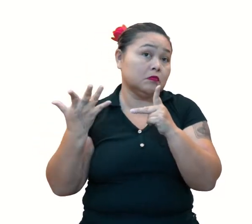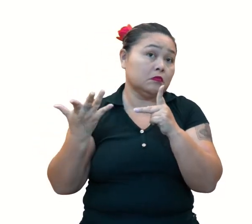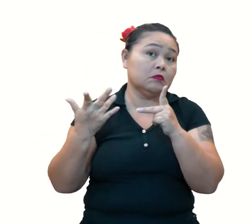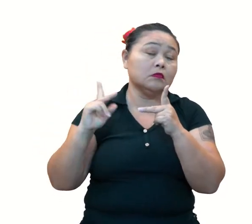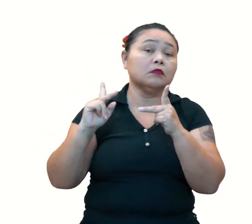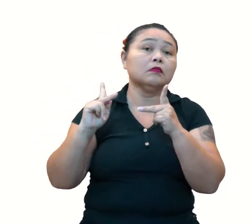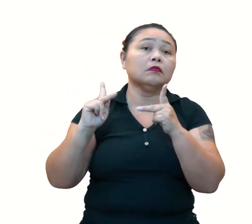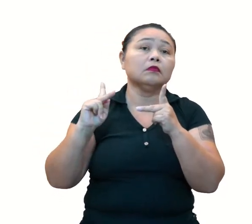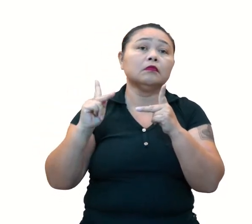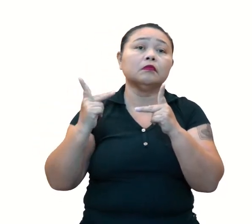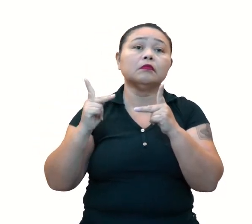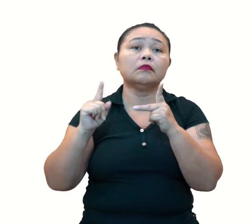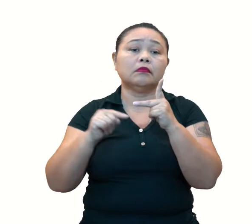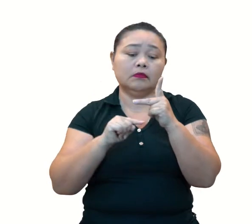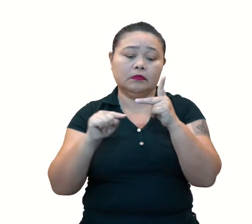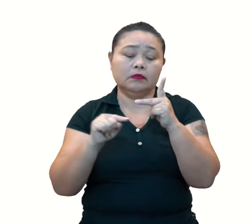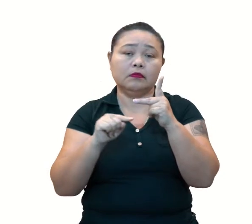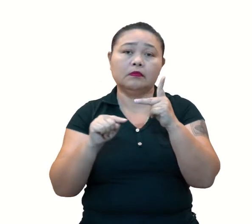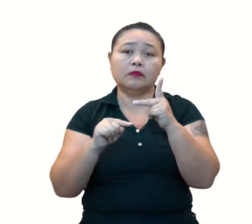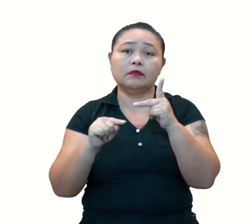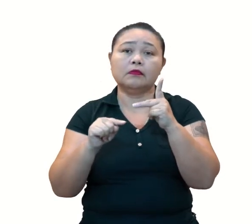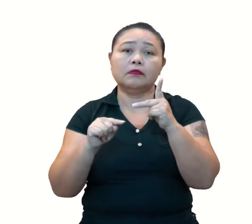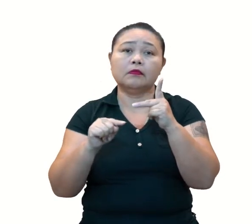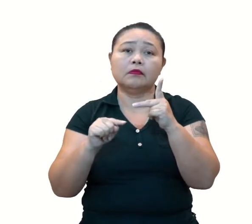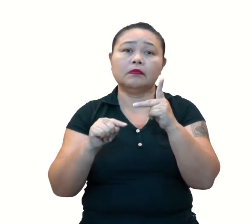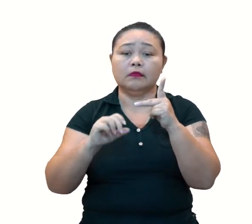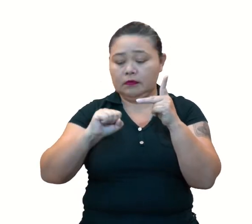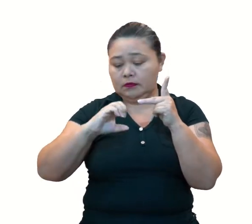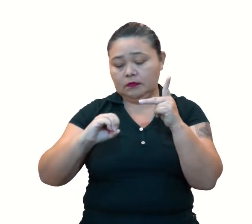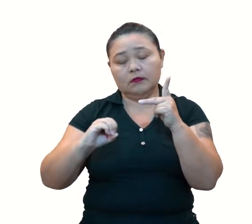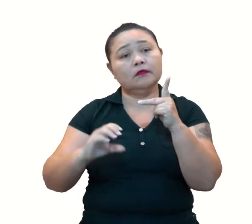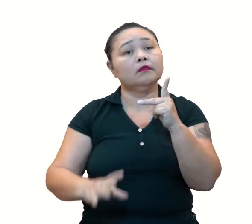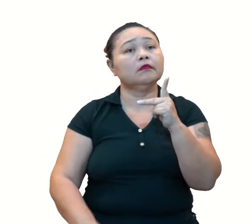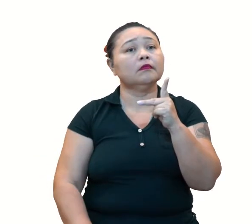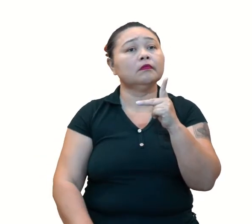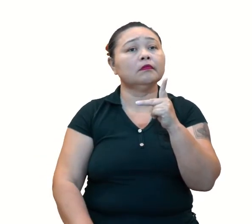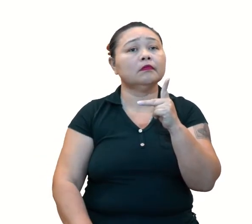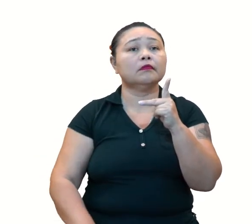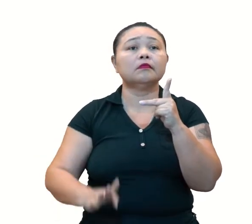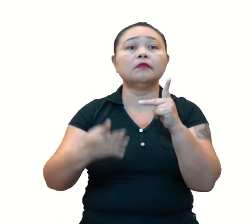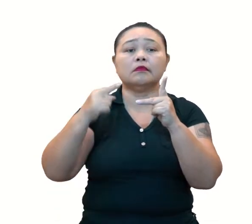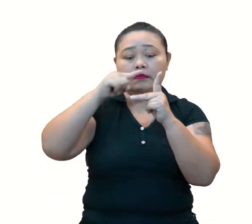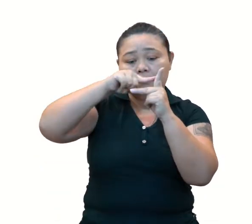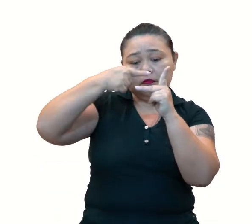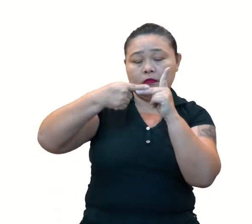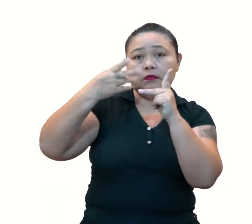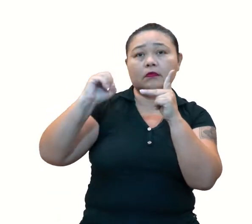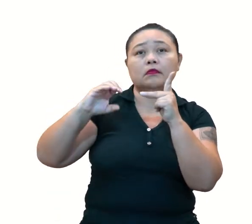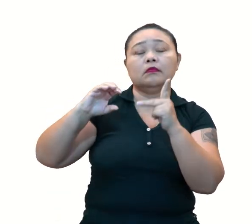hipotenusa, tá? E o meu cateto adjacente é 80. Tangente de 40,